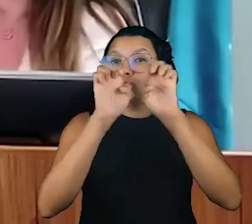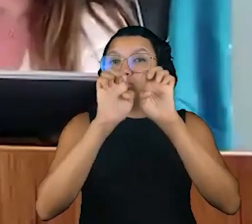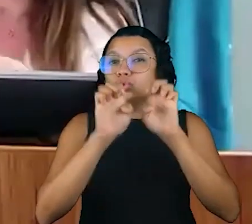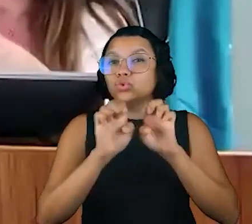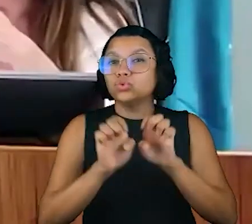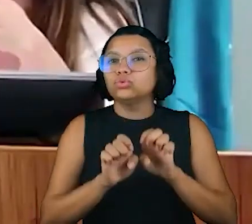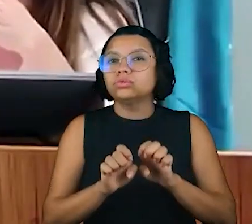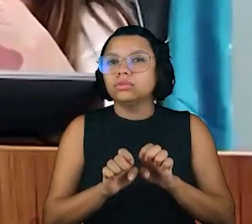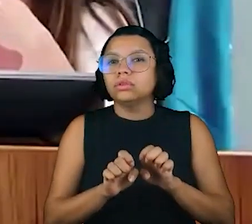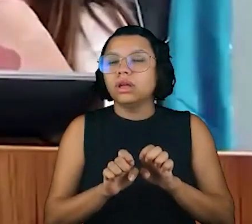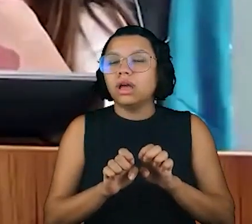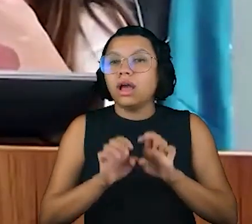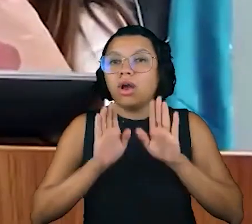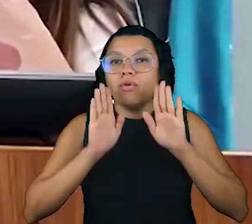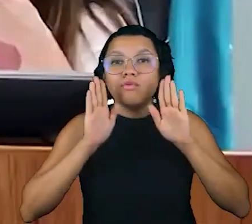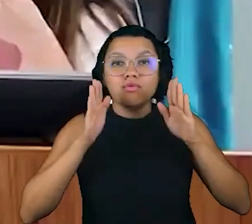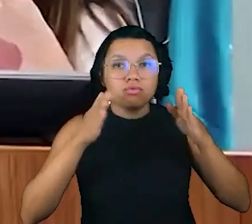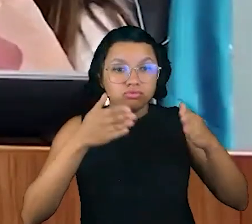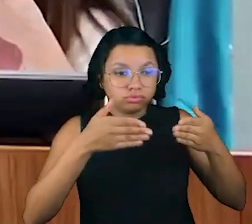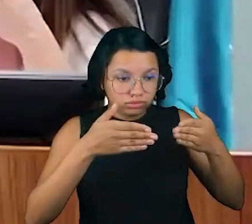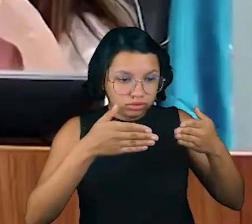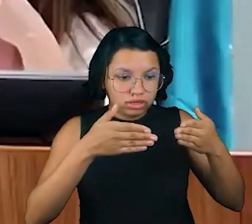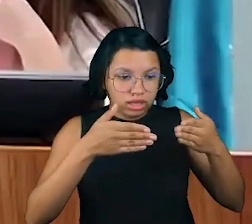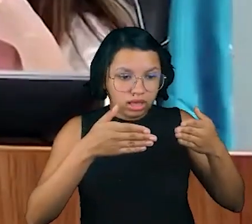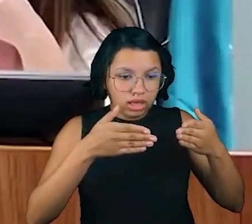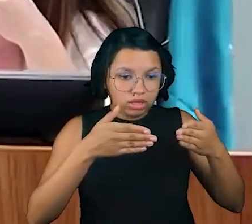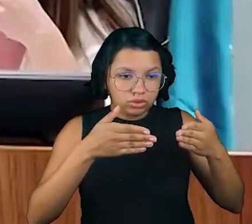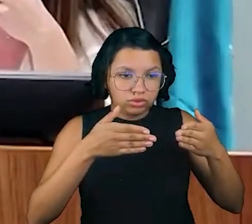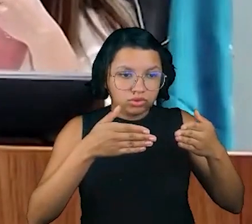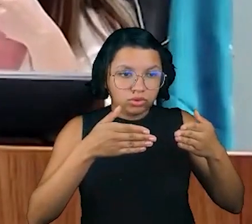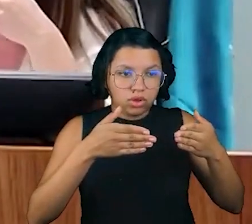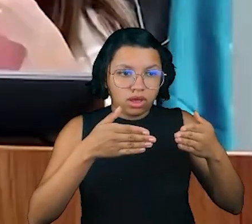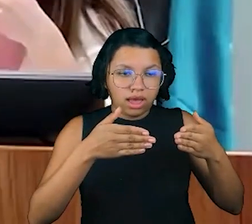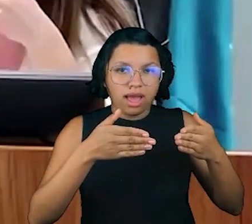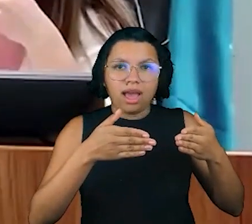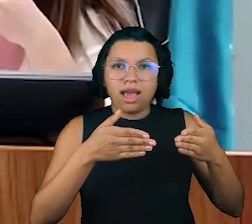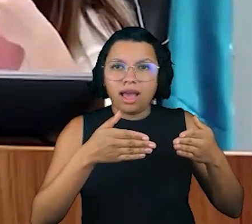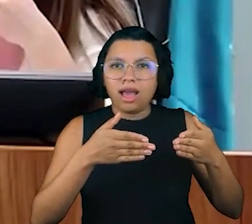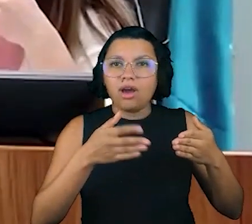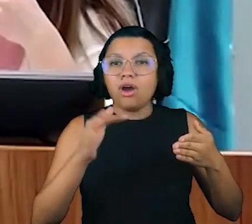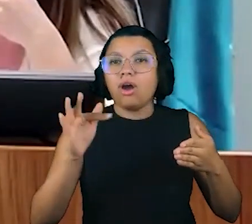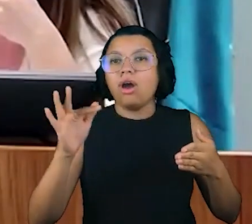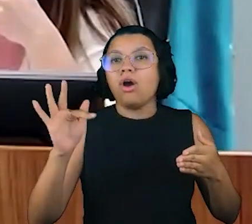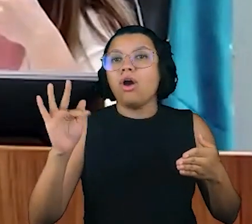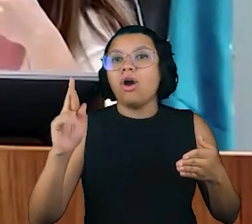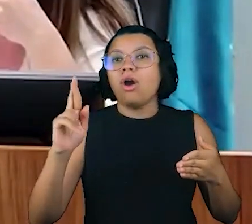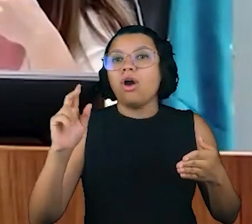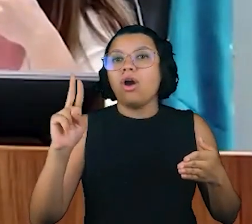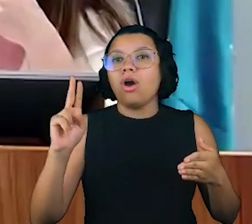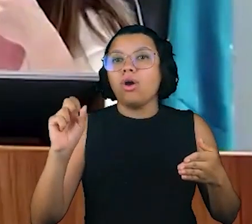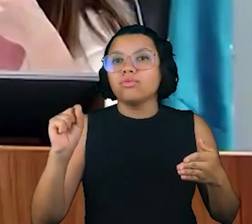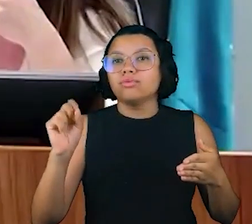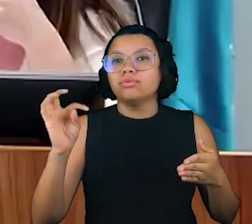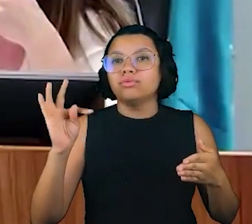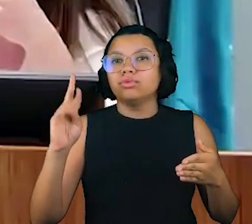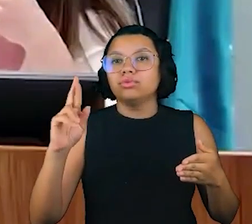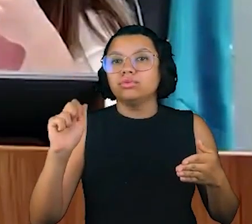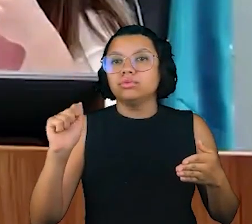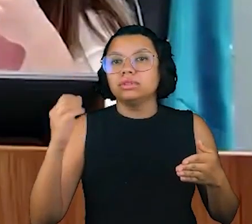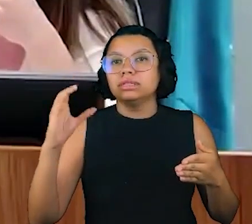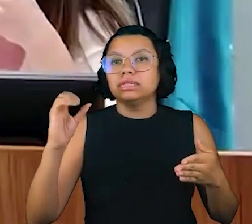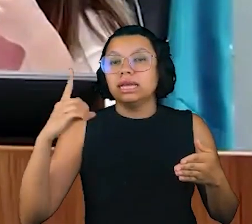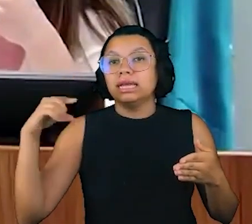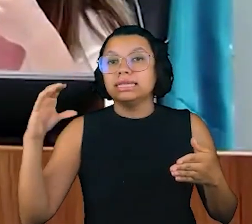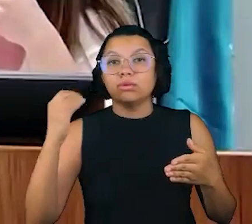estruturais voltados à frustração do crédito tributário. Porque, vejam, essas organizações